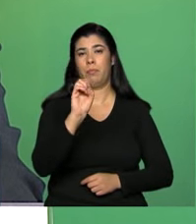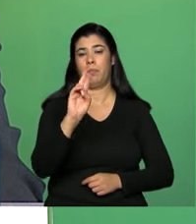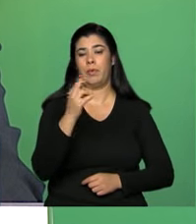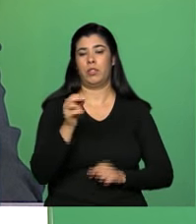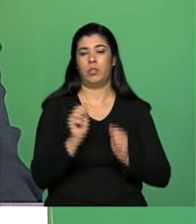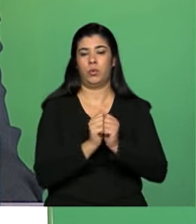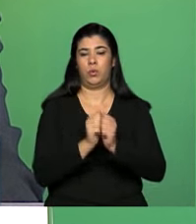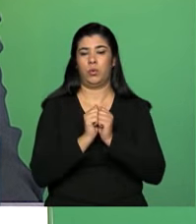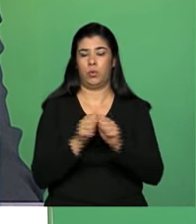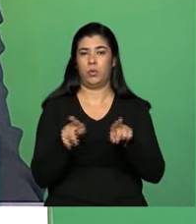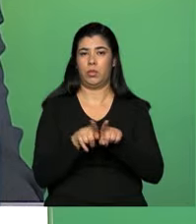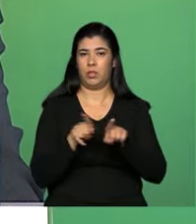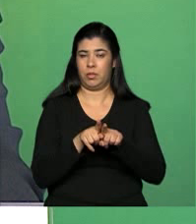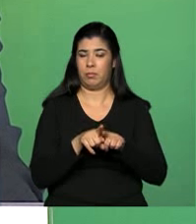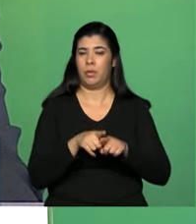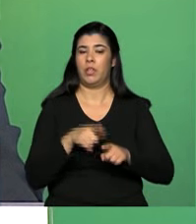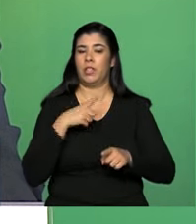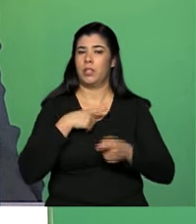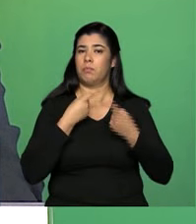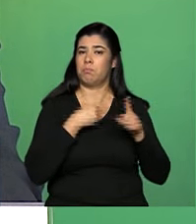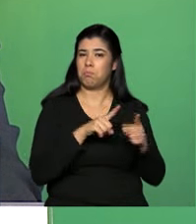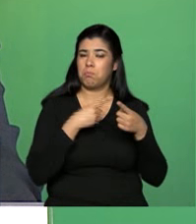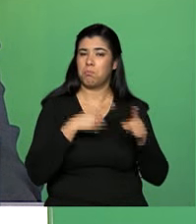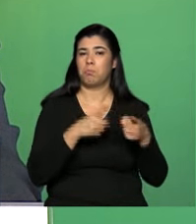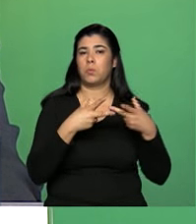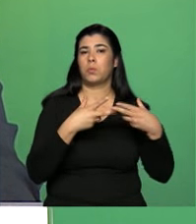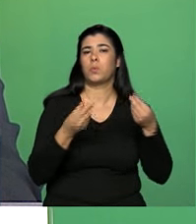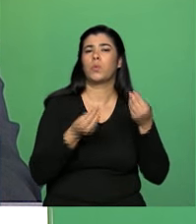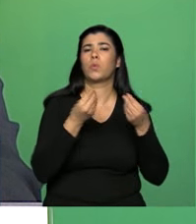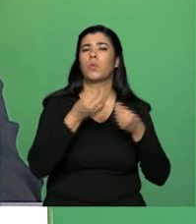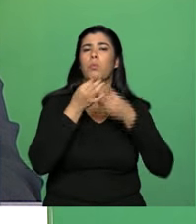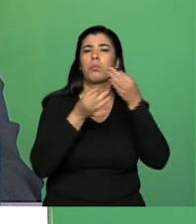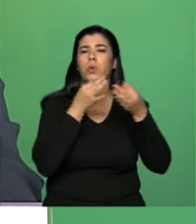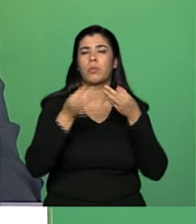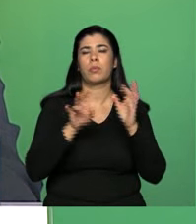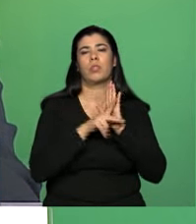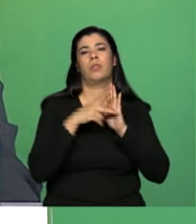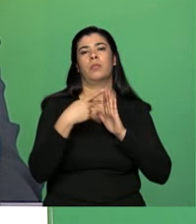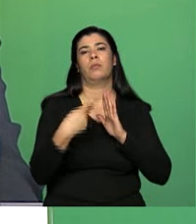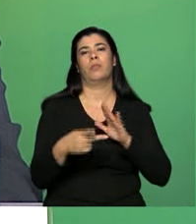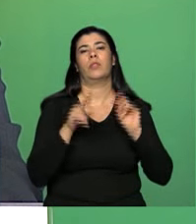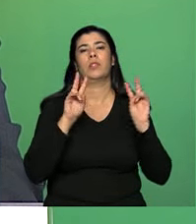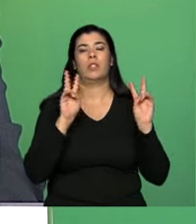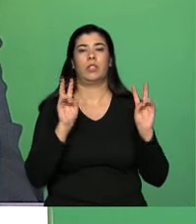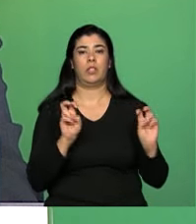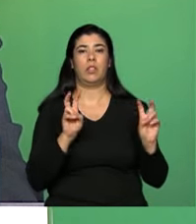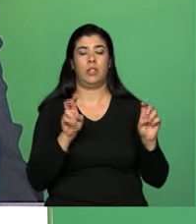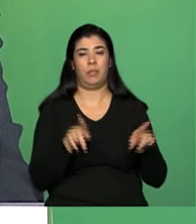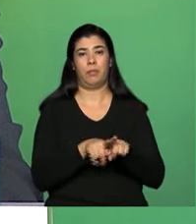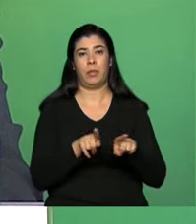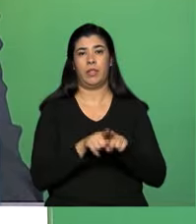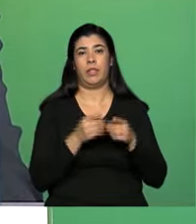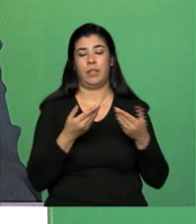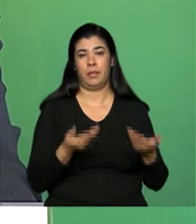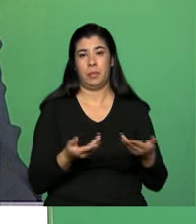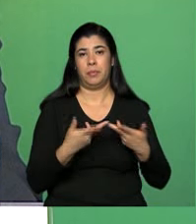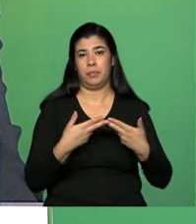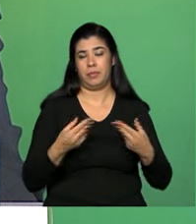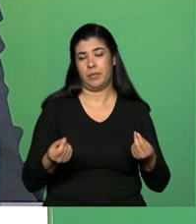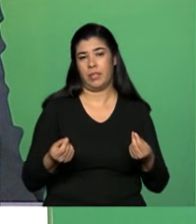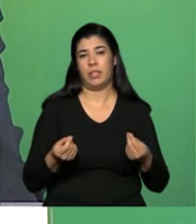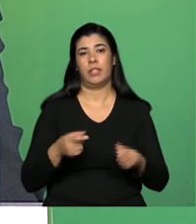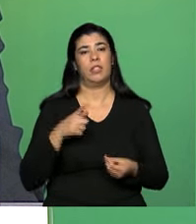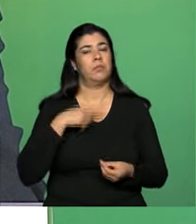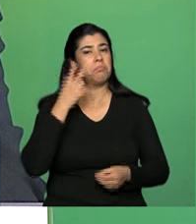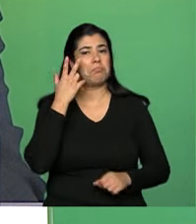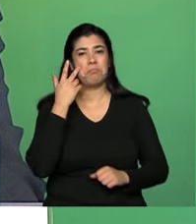ao vice-presidente ele foi provocado em rel ao tema já eh da da questão dessa questão e com